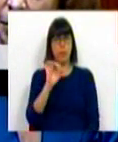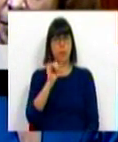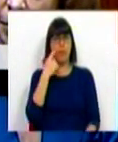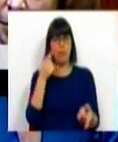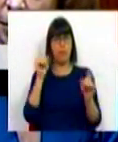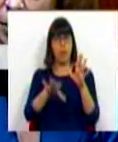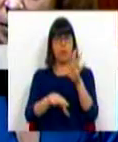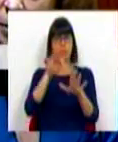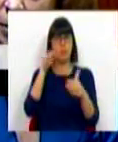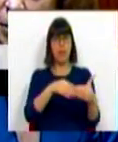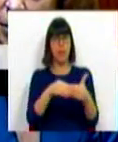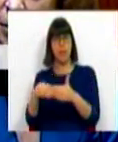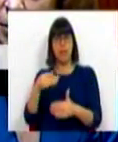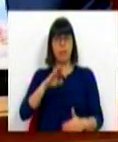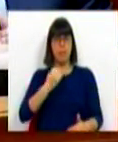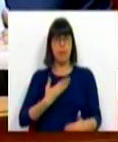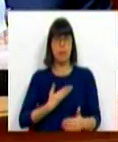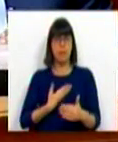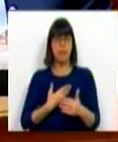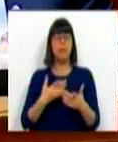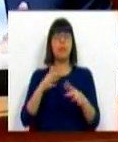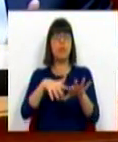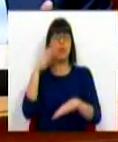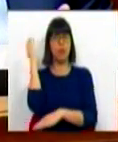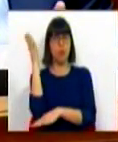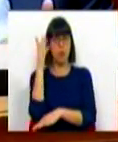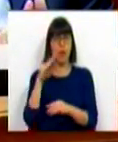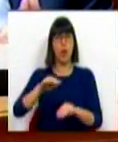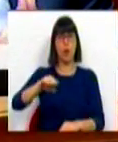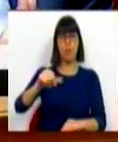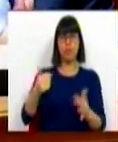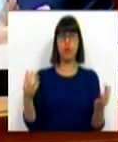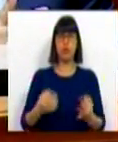sua reeleição para a liderança do PSD e pelo congresso que teve lugar